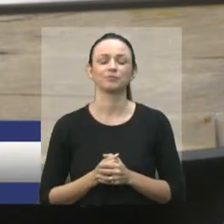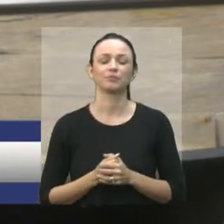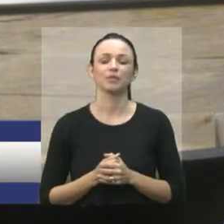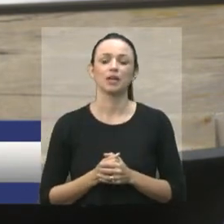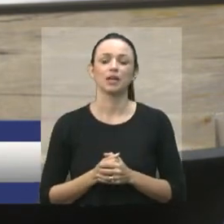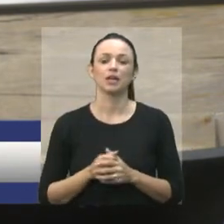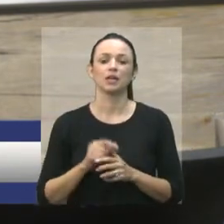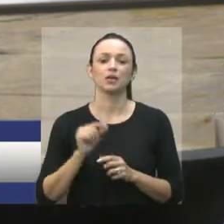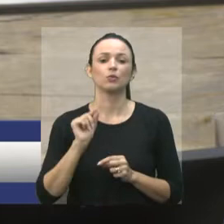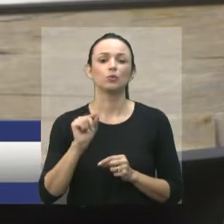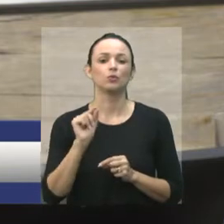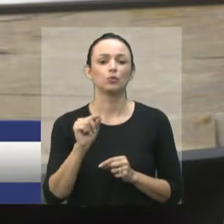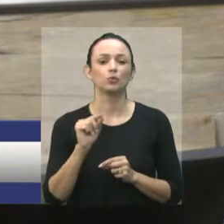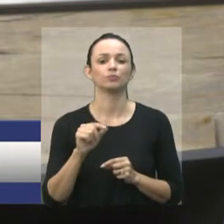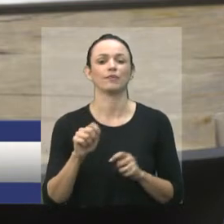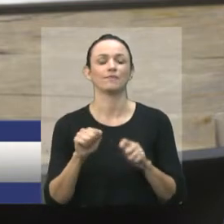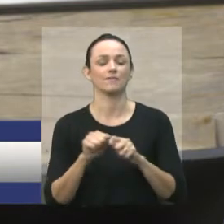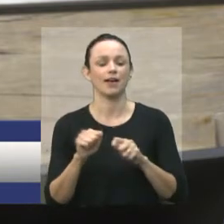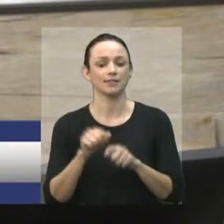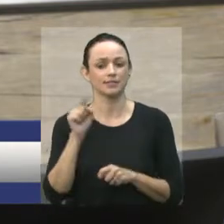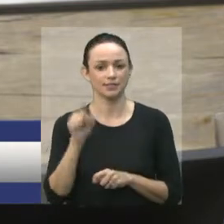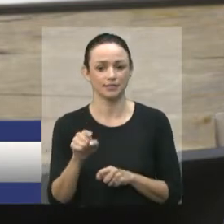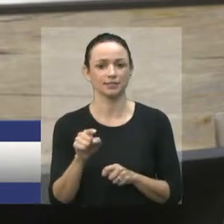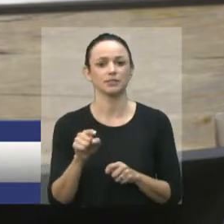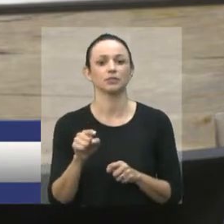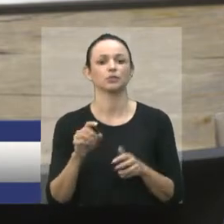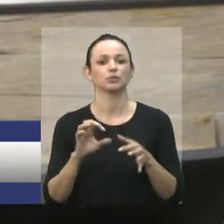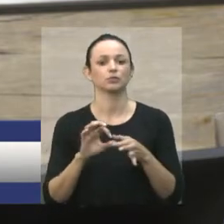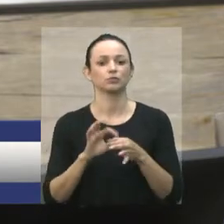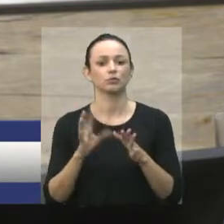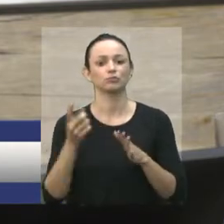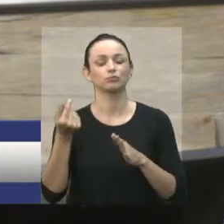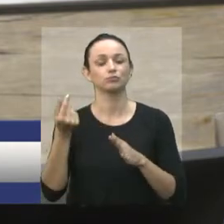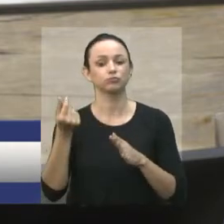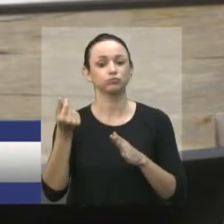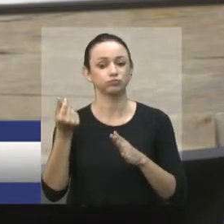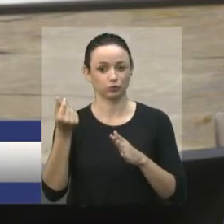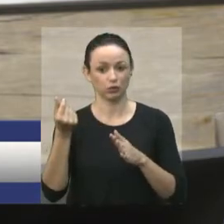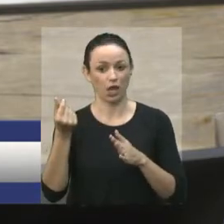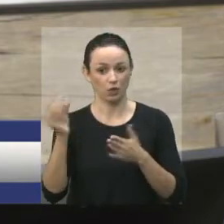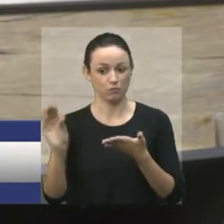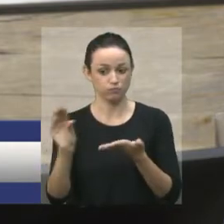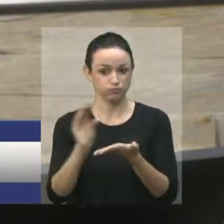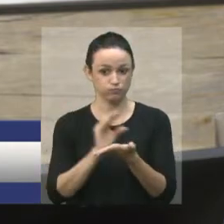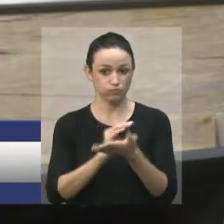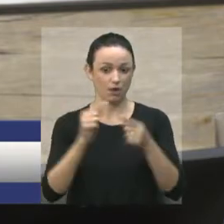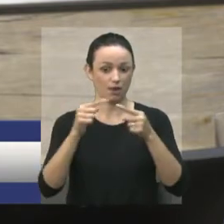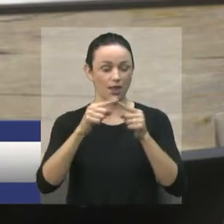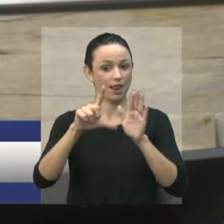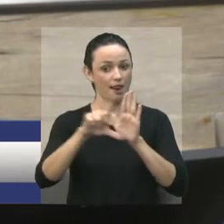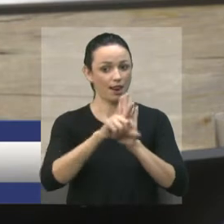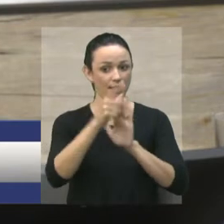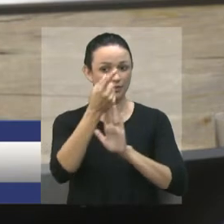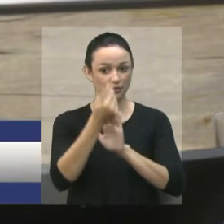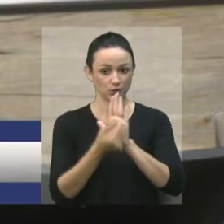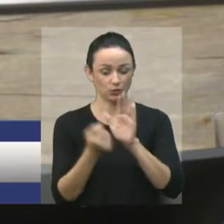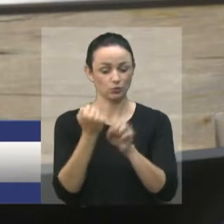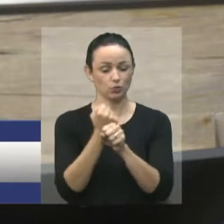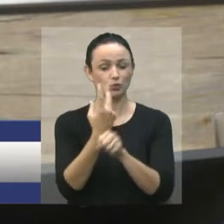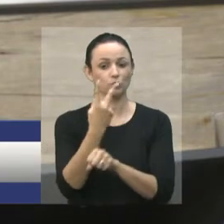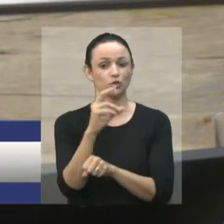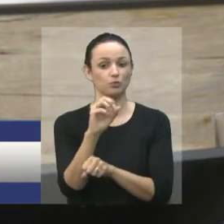IV, prevendo que sejam deixados os recursos correspondentes na lei orçamentária para o exercício financeiro